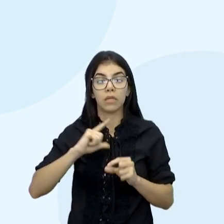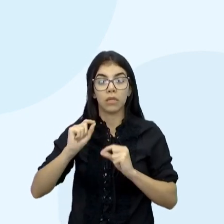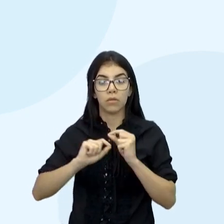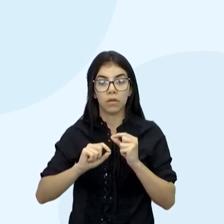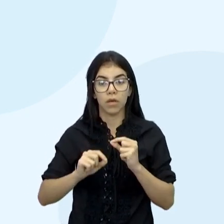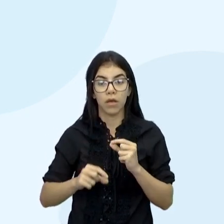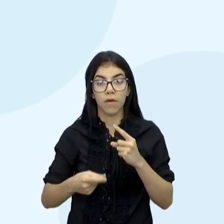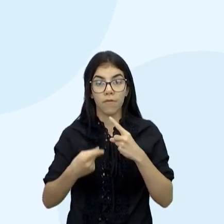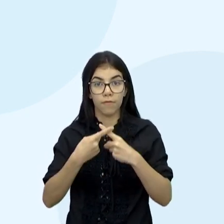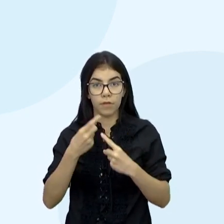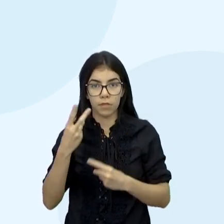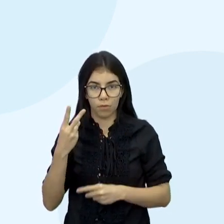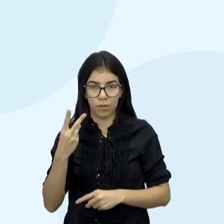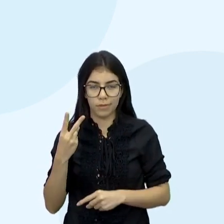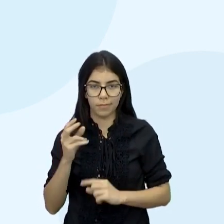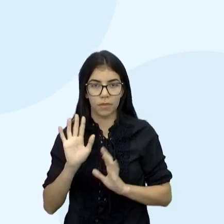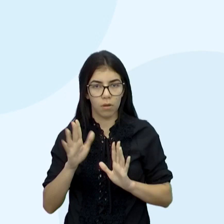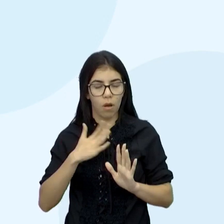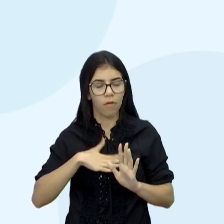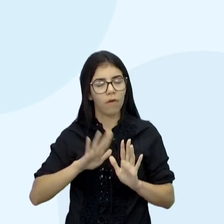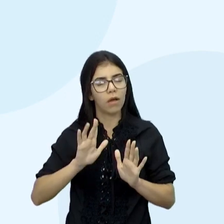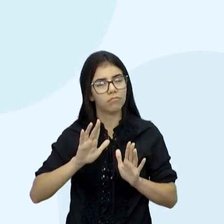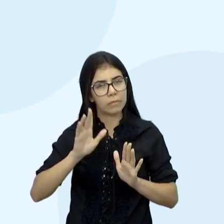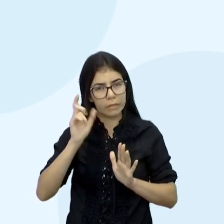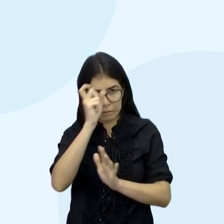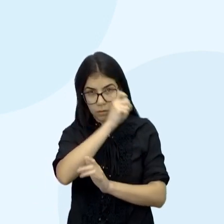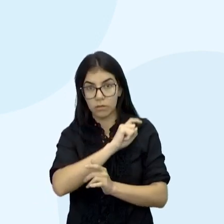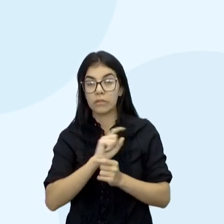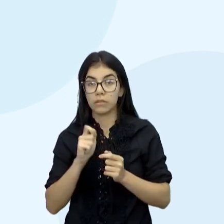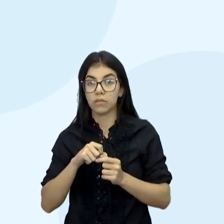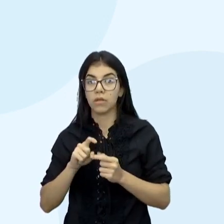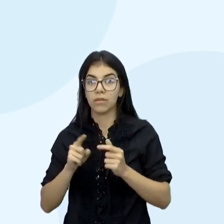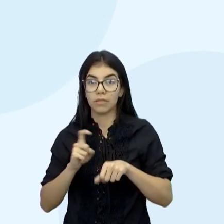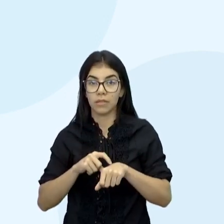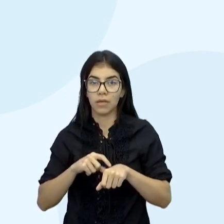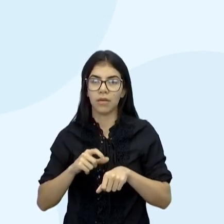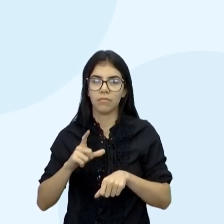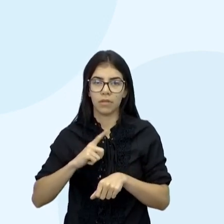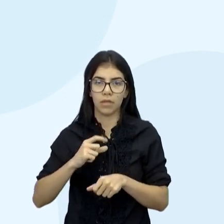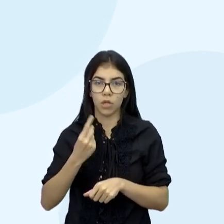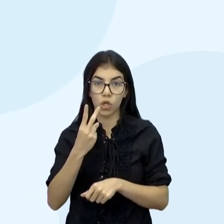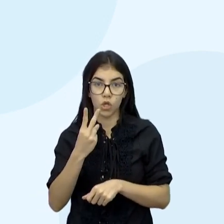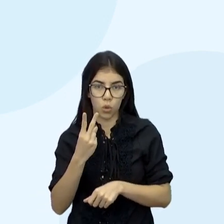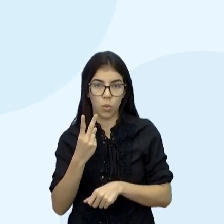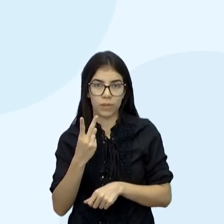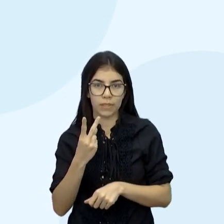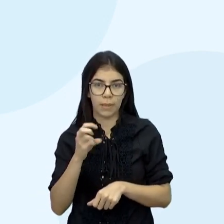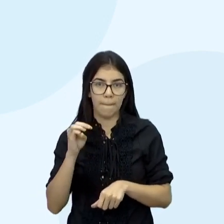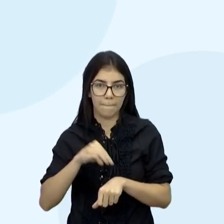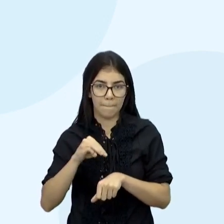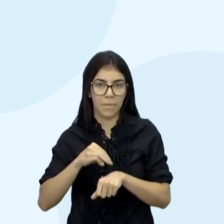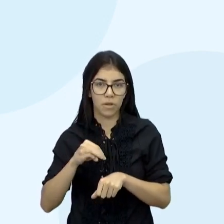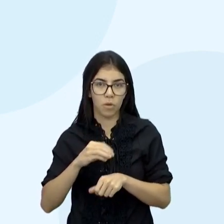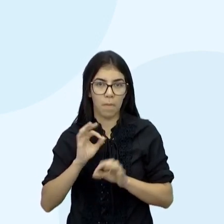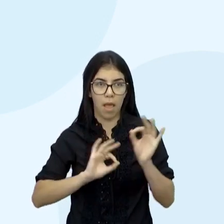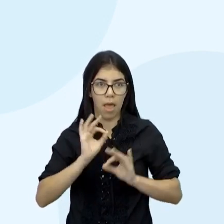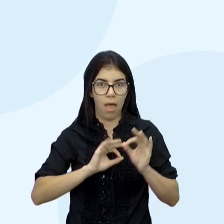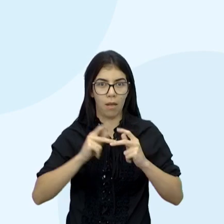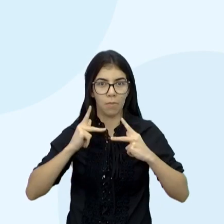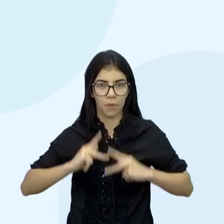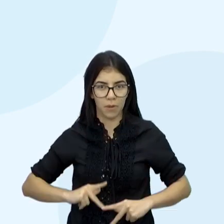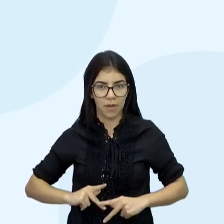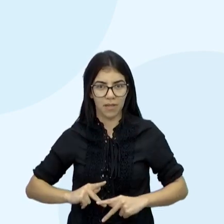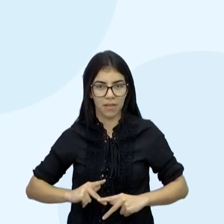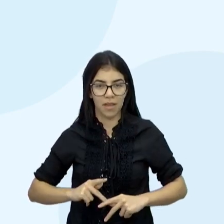vezes 2, tá bom? Tá. Então, vai dar um trabalhinho? Vai. A gente tem tempo para isso? Tem. Tem 12 minutos para montar essa programação e fazer a